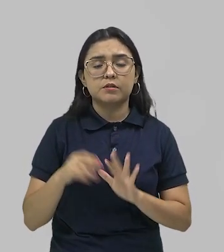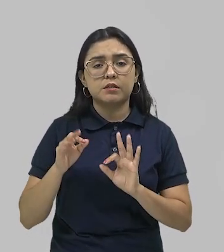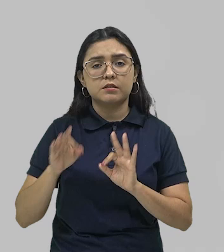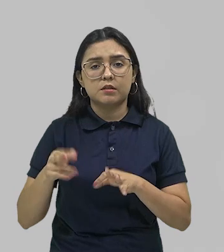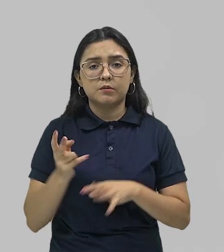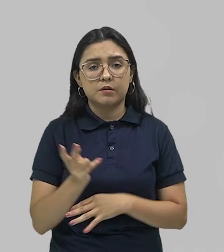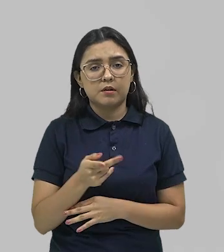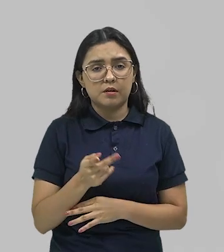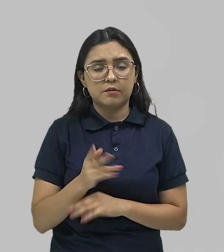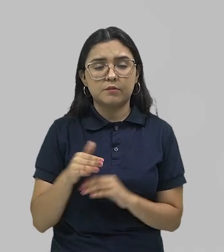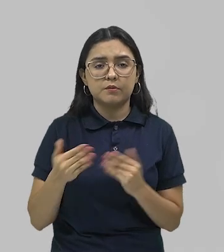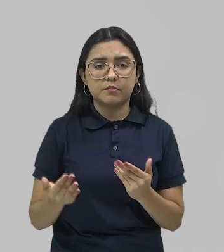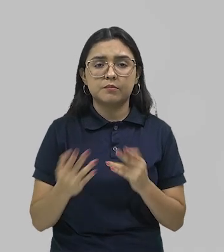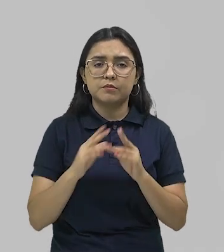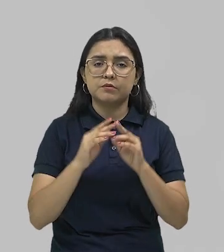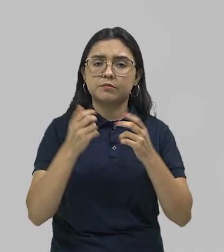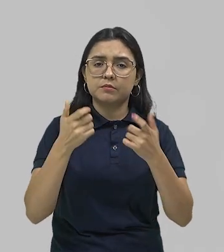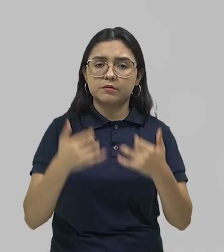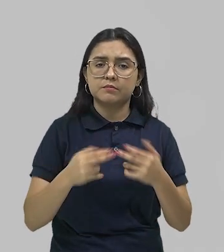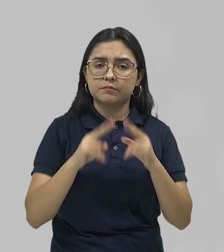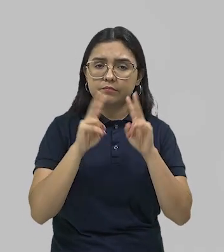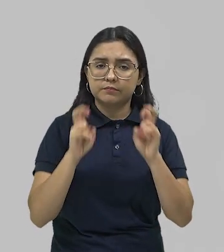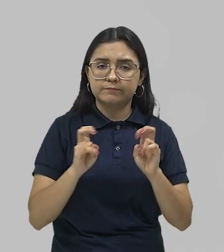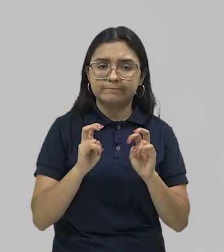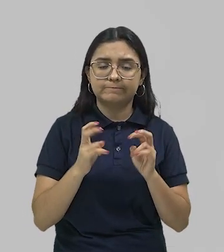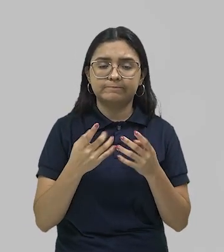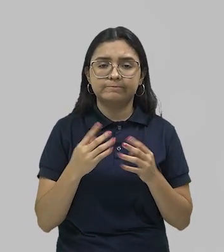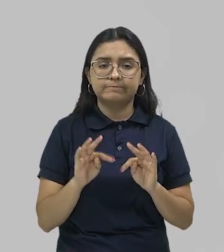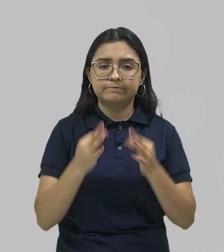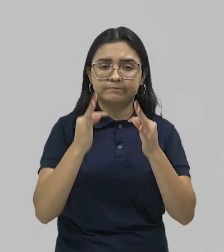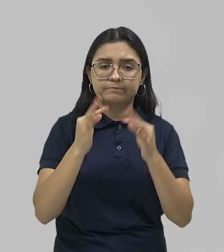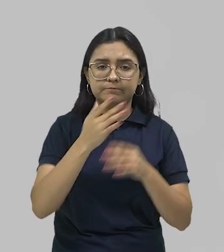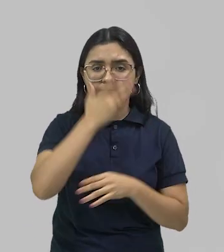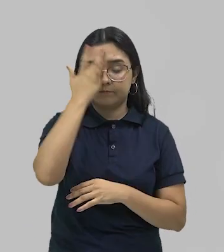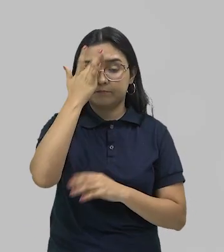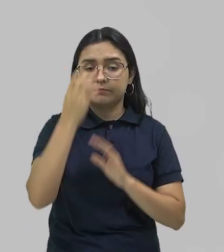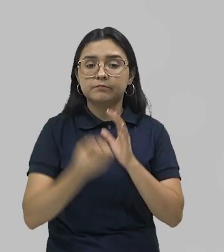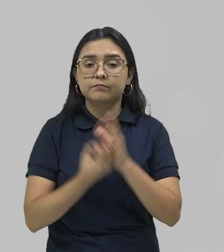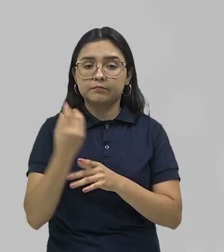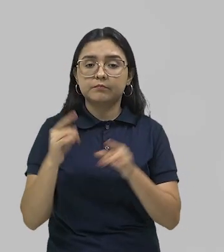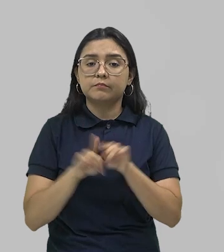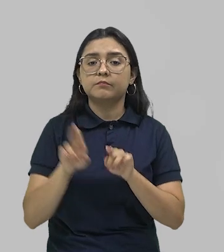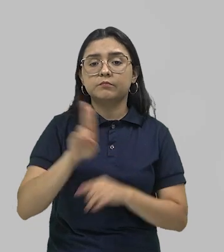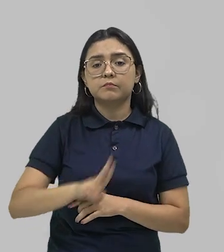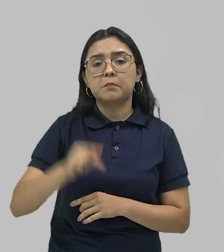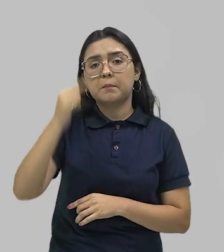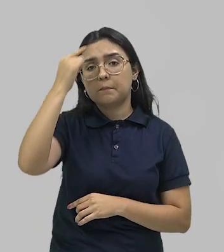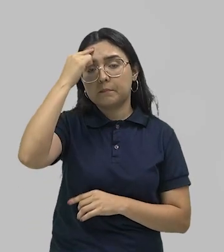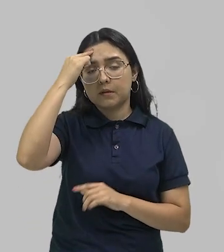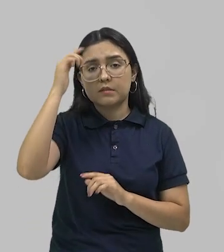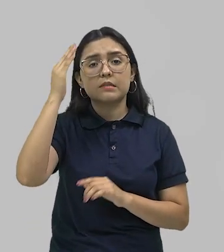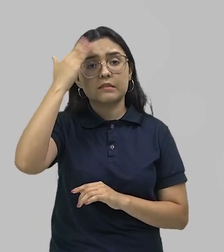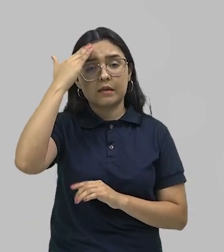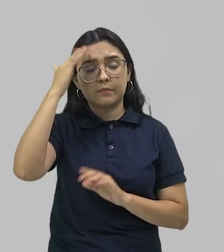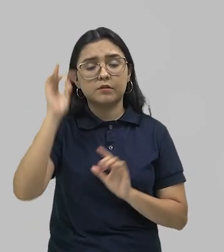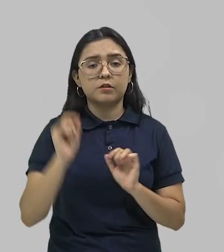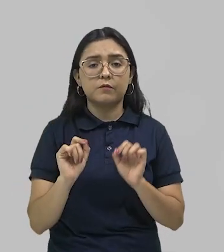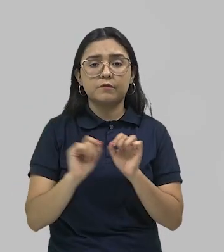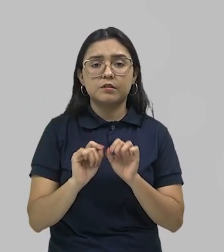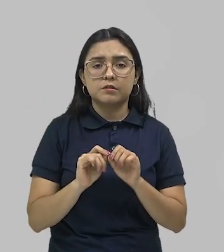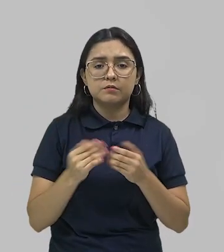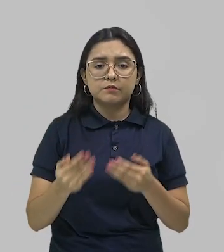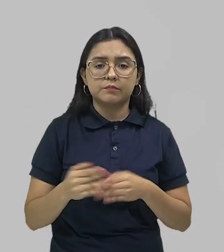errado. Quando falamos sobre tecnologia, é importante que as pessoas que a criam e usam pensem sobre o que estão fazendo. Então, se a gente pensar